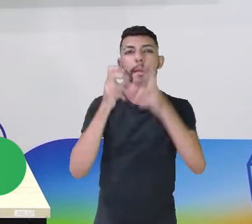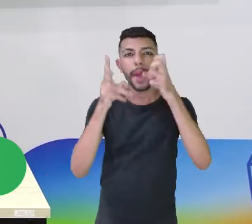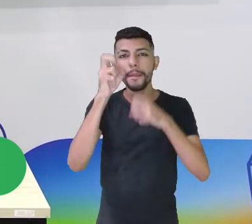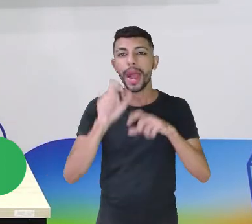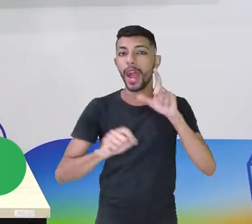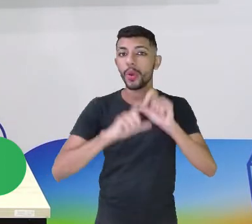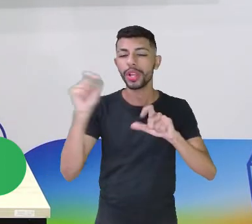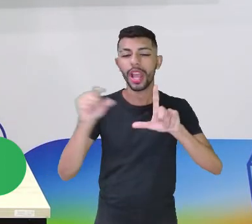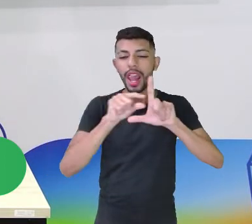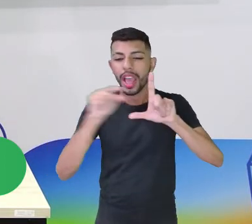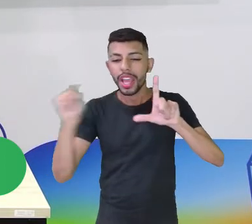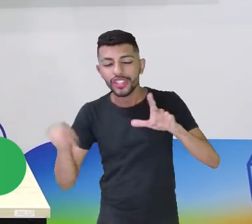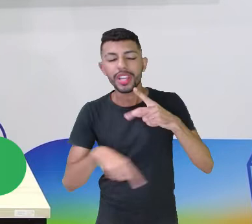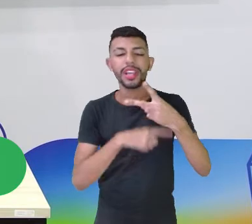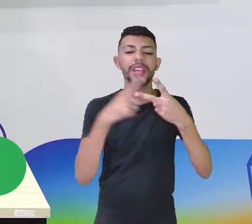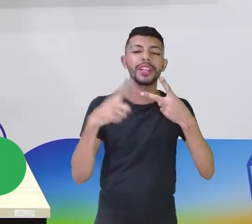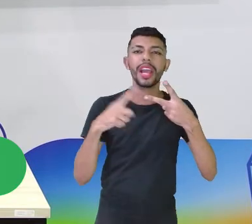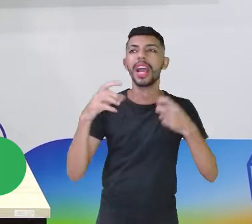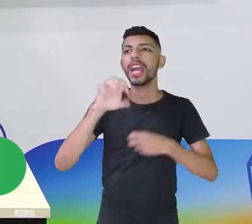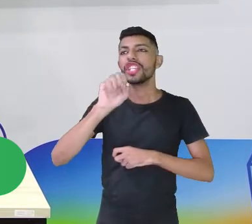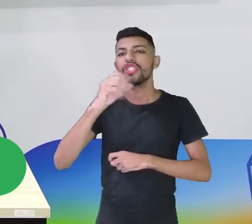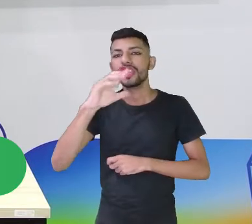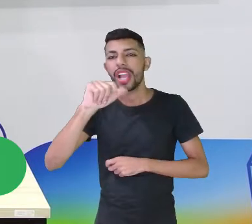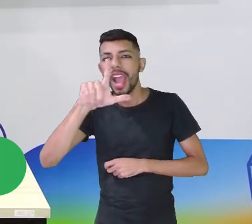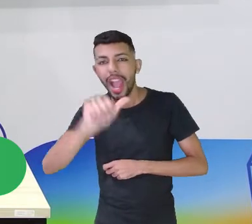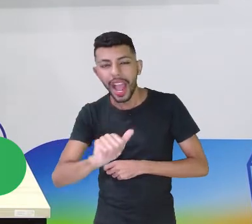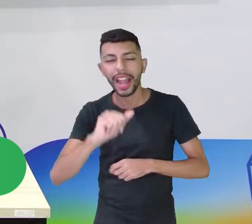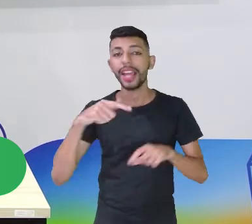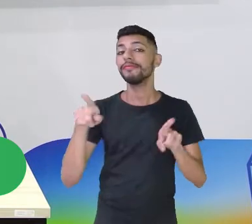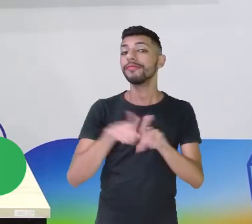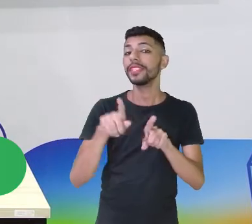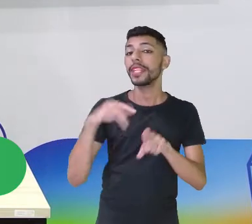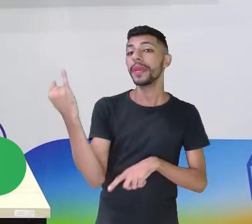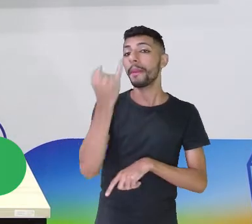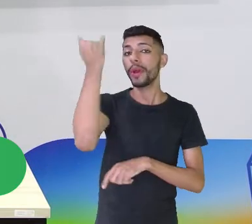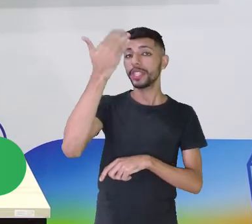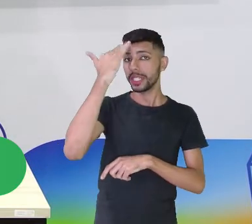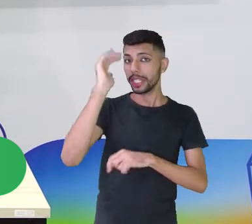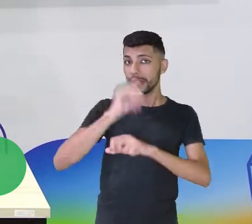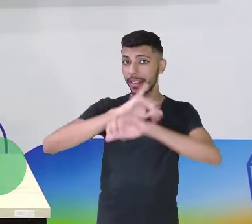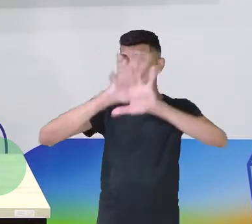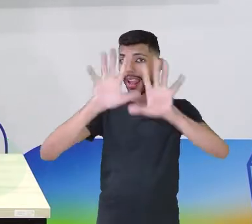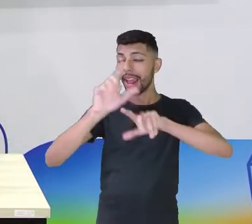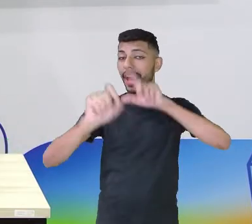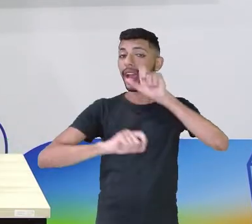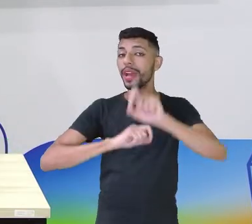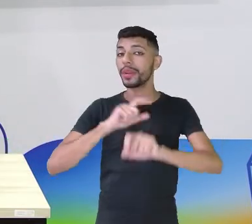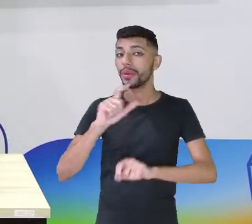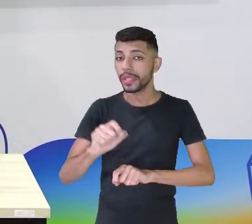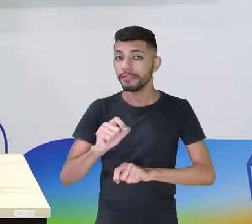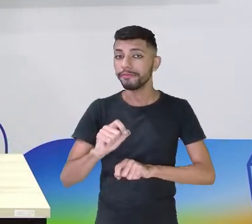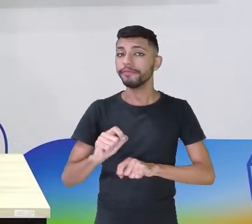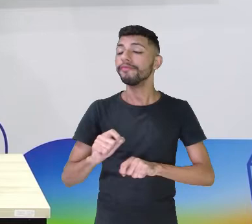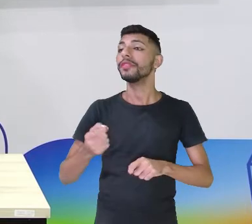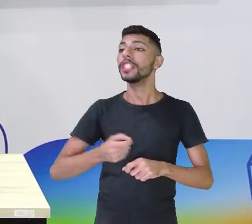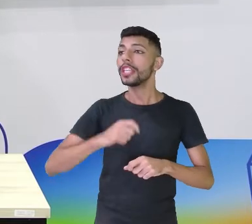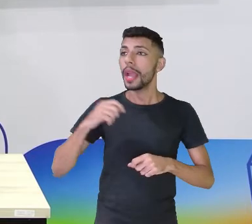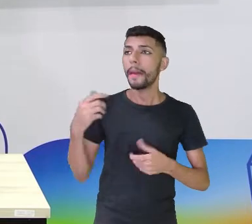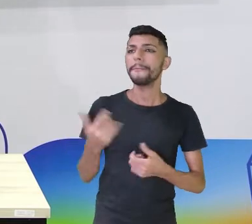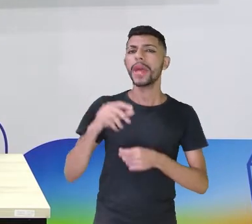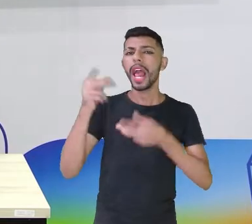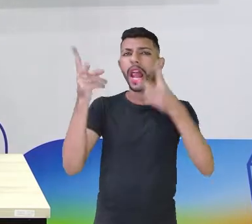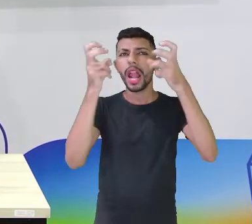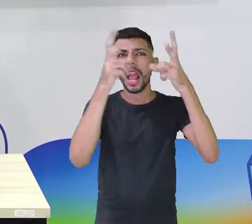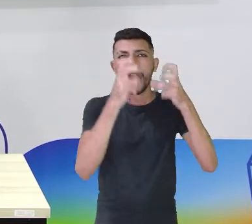legendas, sobre escalas e a importância de entender e praticar a leitura de mapas.